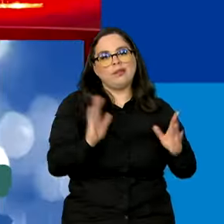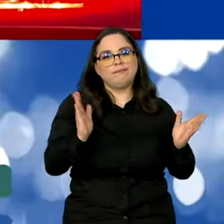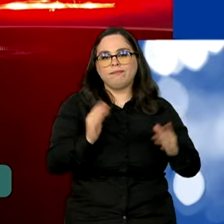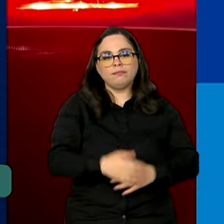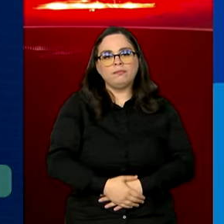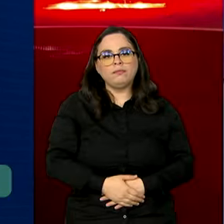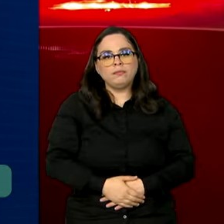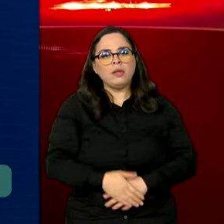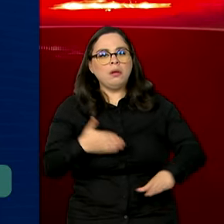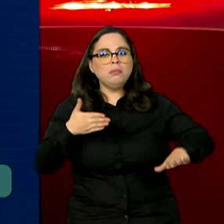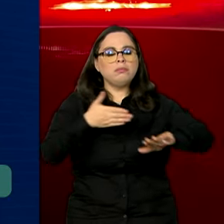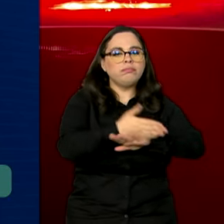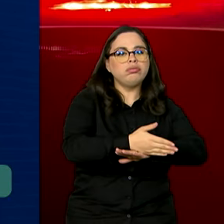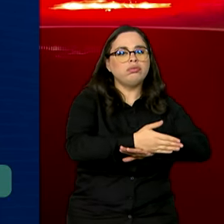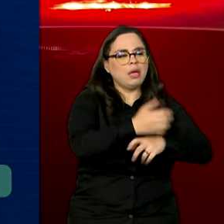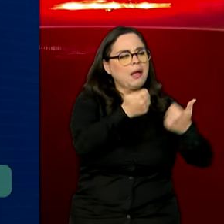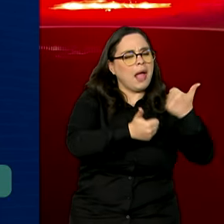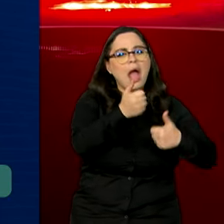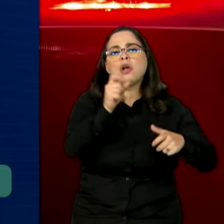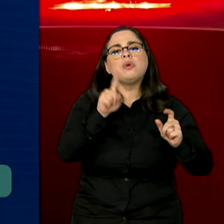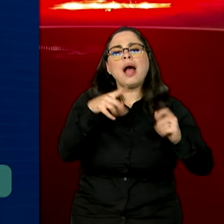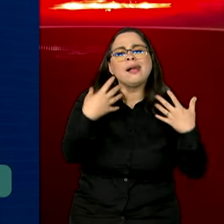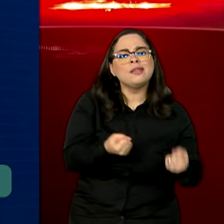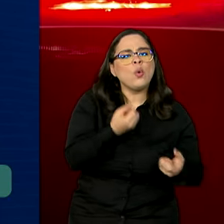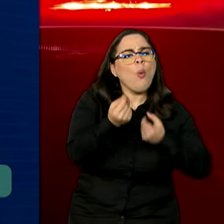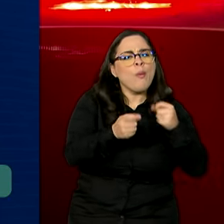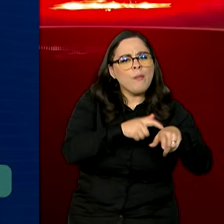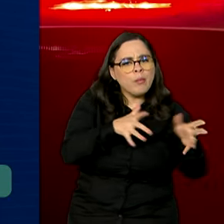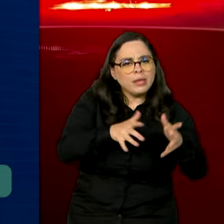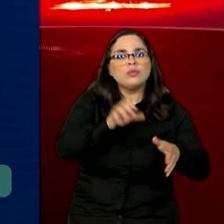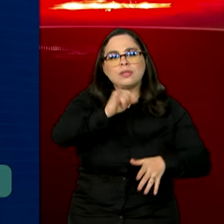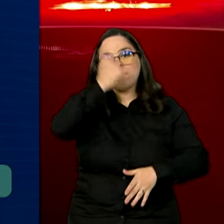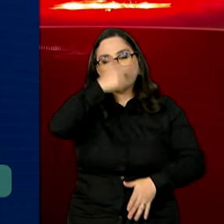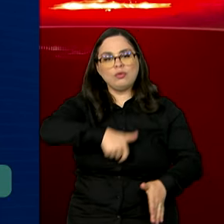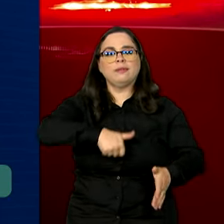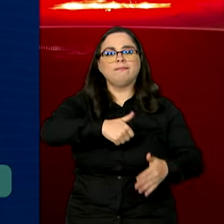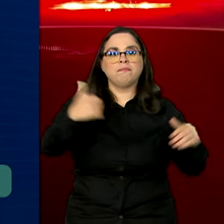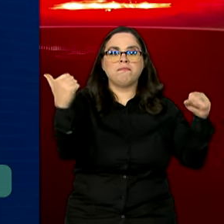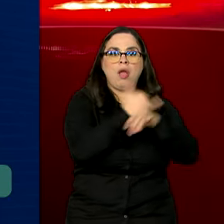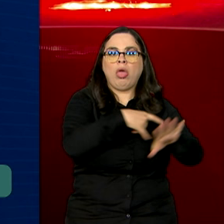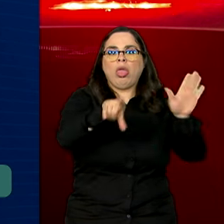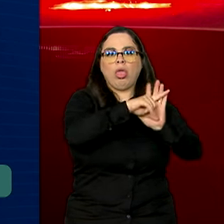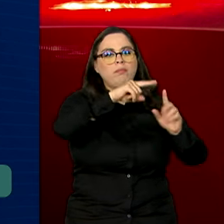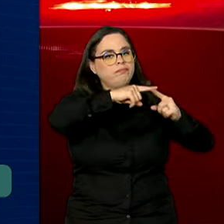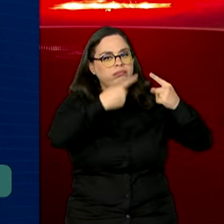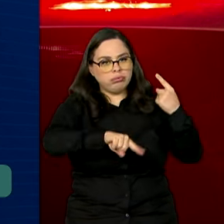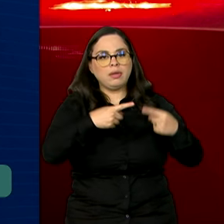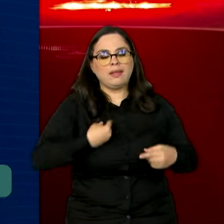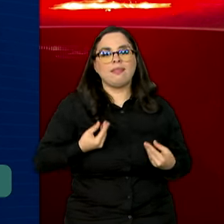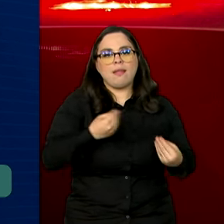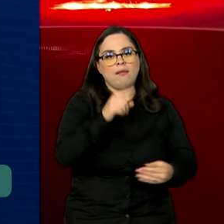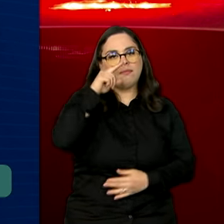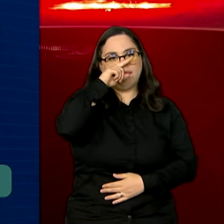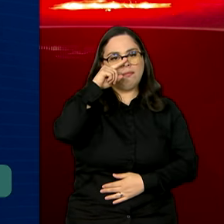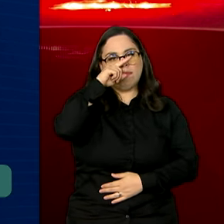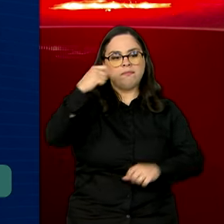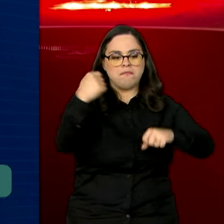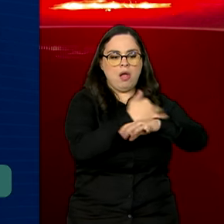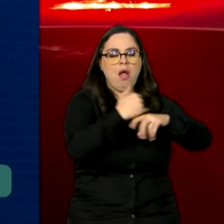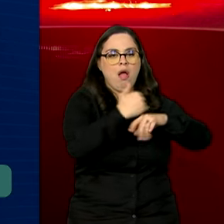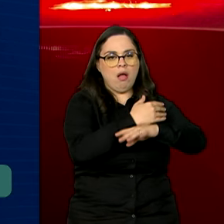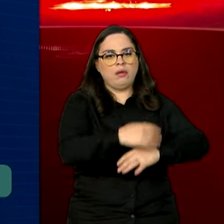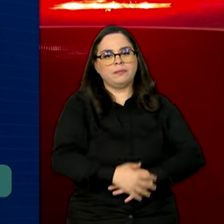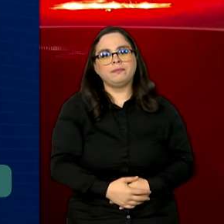abordagem de veículos só será permitida se houver alguma infração de trânsito que coloque em risco as pessoas durante a